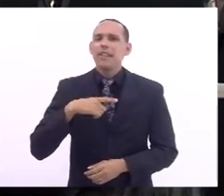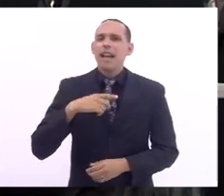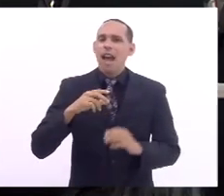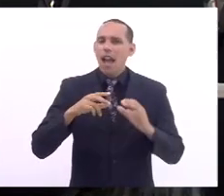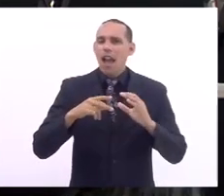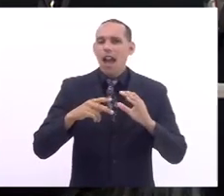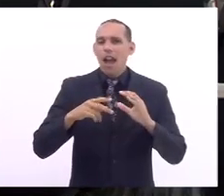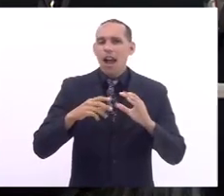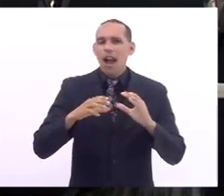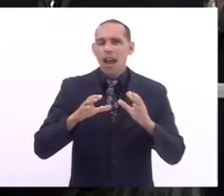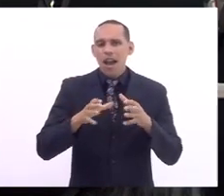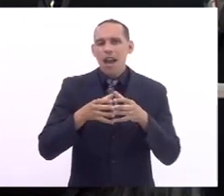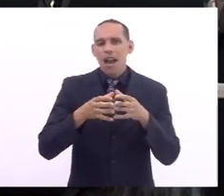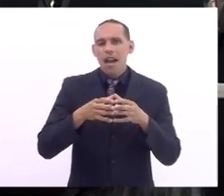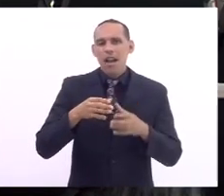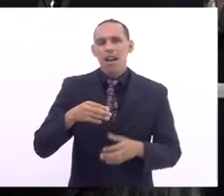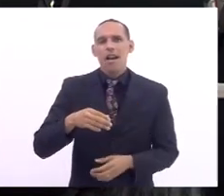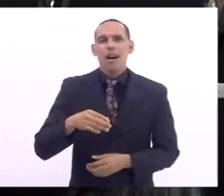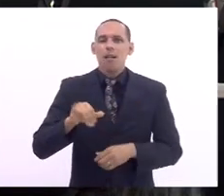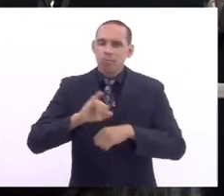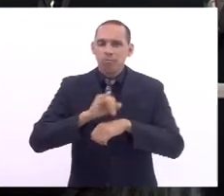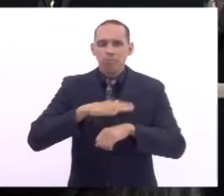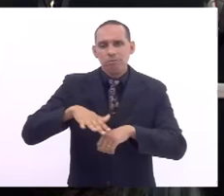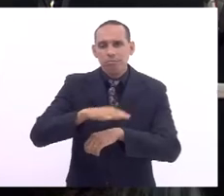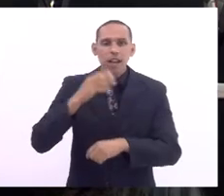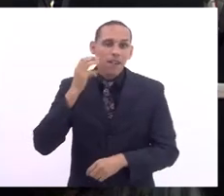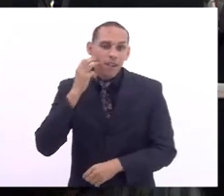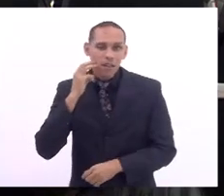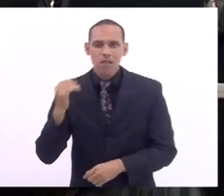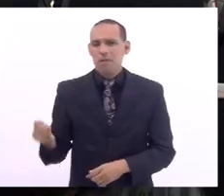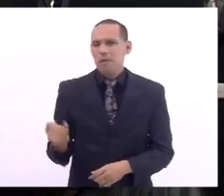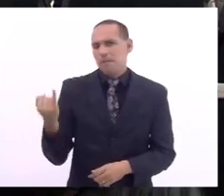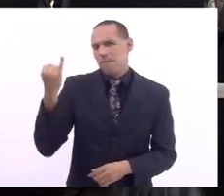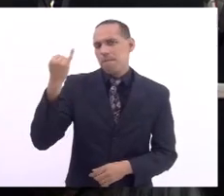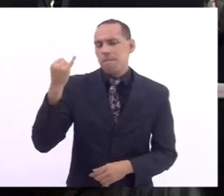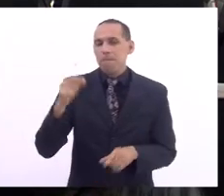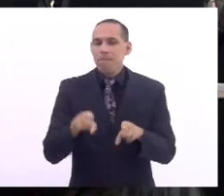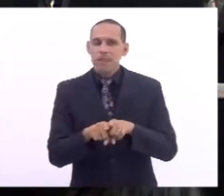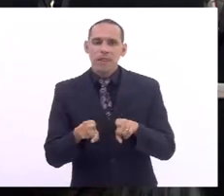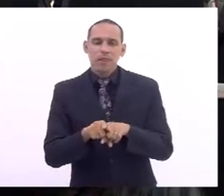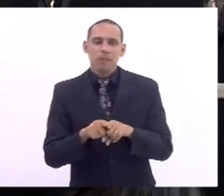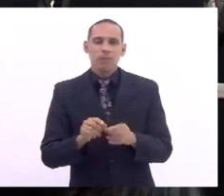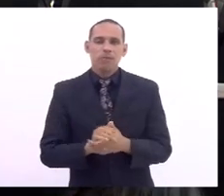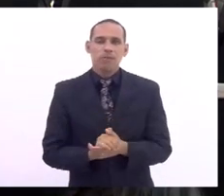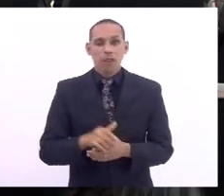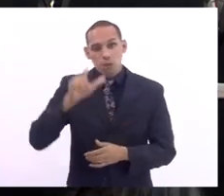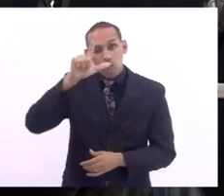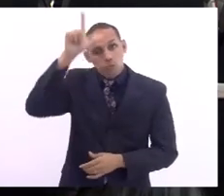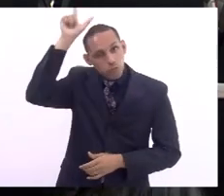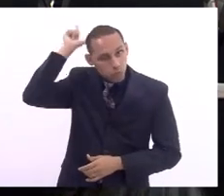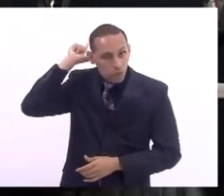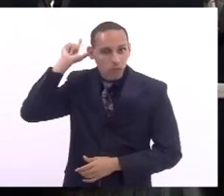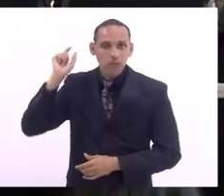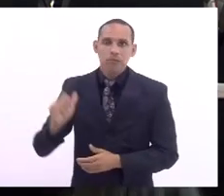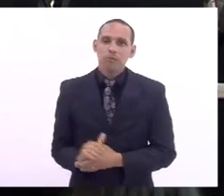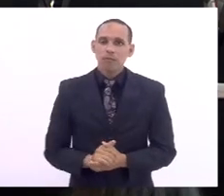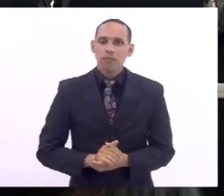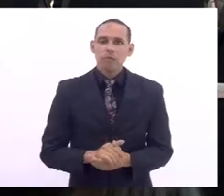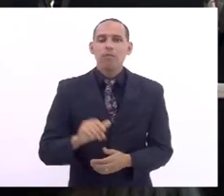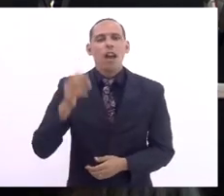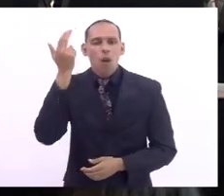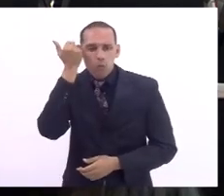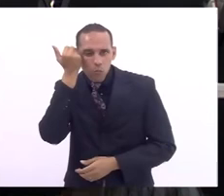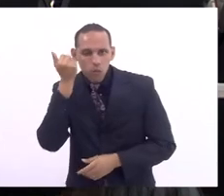Metropolitana né que o Valdete foi muito importante o Valdete o e o Luiz Paulo Corrêa da Rocha elomar